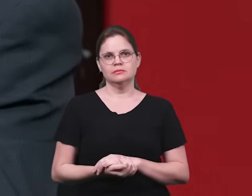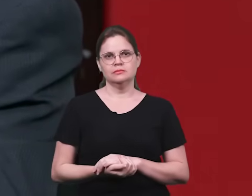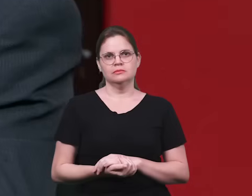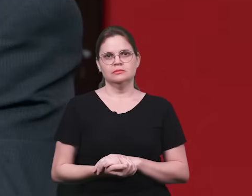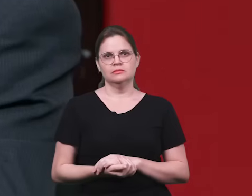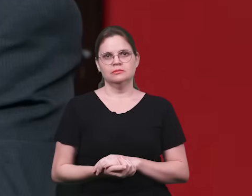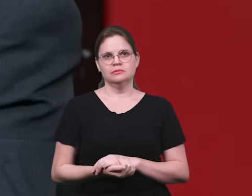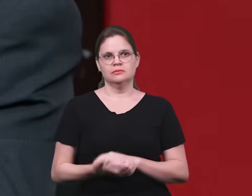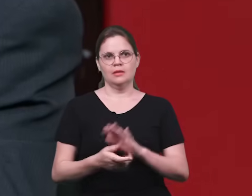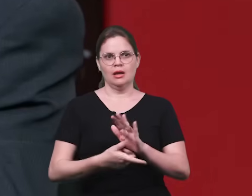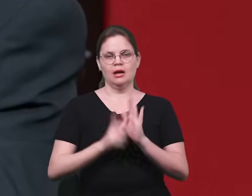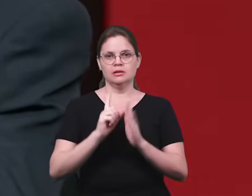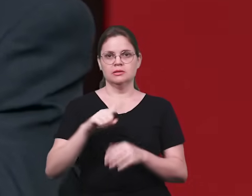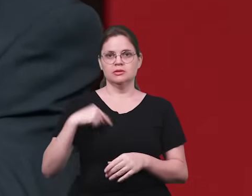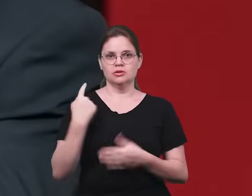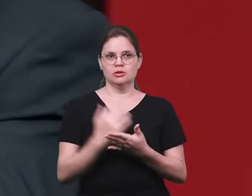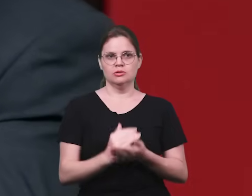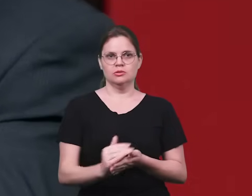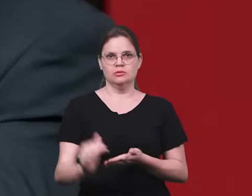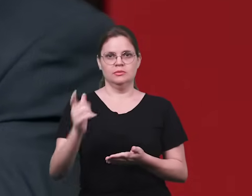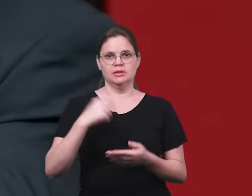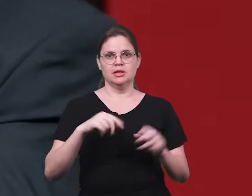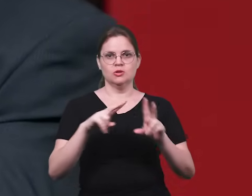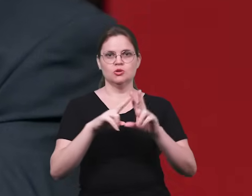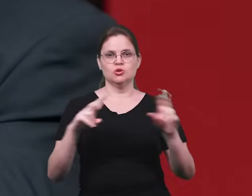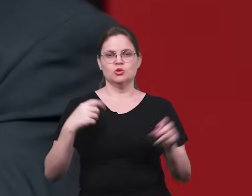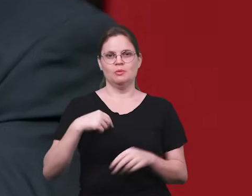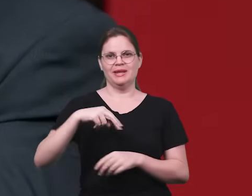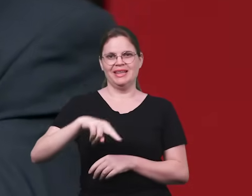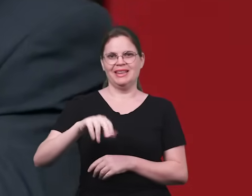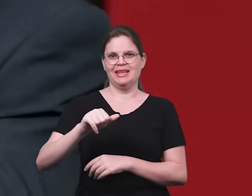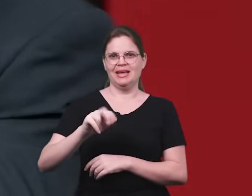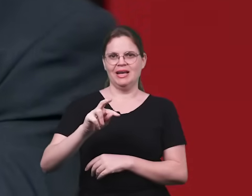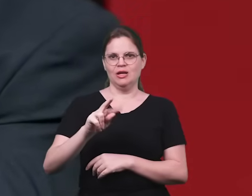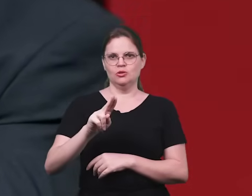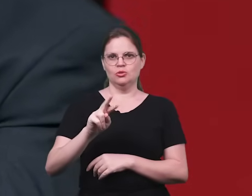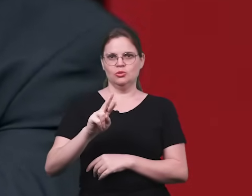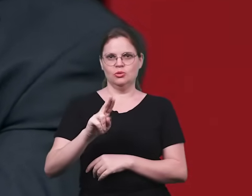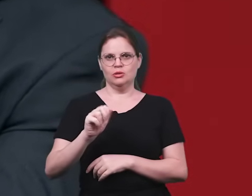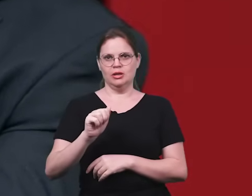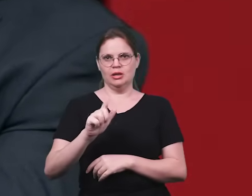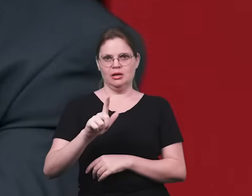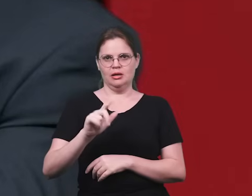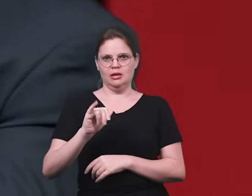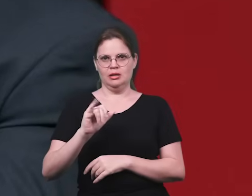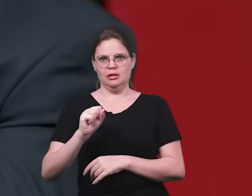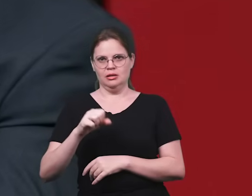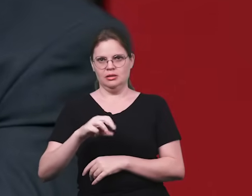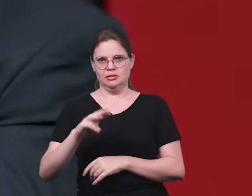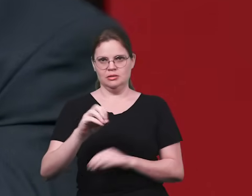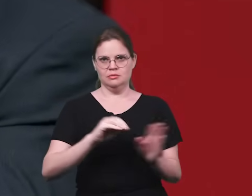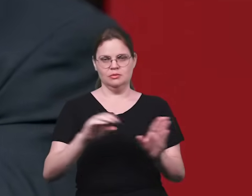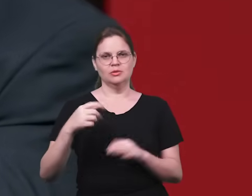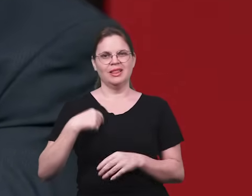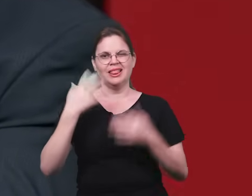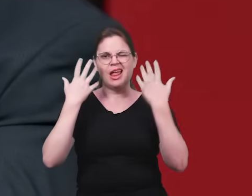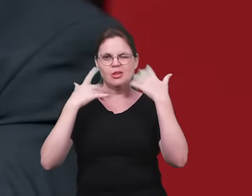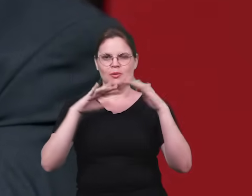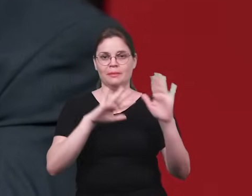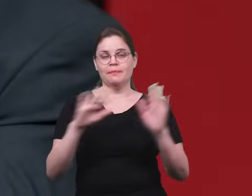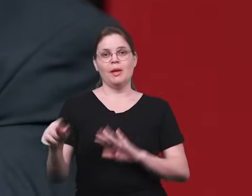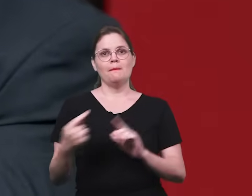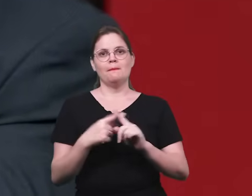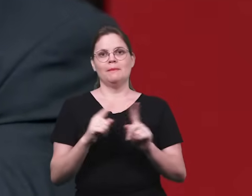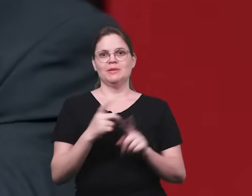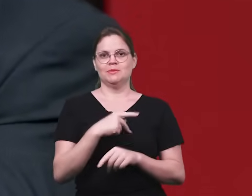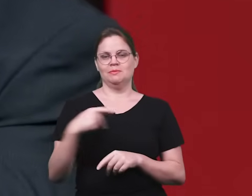Eduardo, antes até da gente entrar na questão aqui do naturalismo, aqui antes da gravação, o pastor Eduardo fez um comentário aqui muito interessante, gostaria